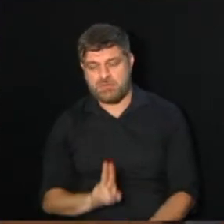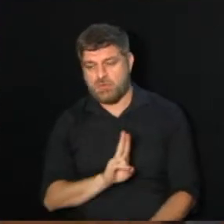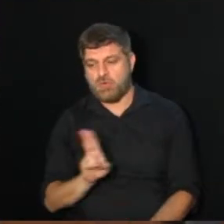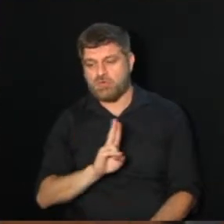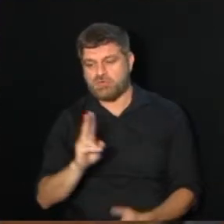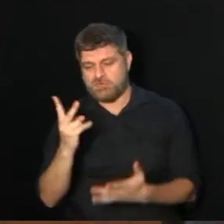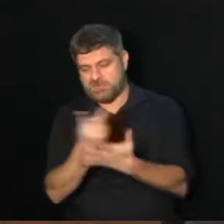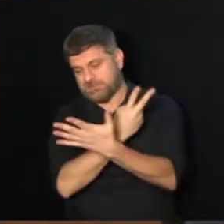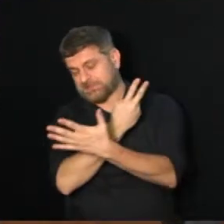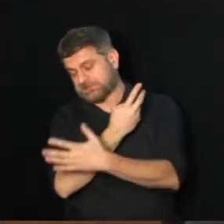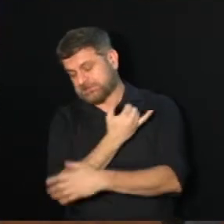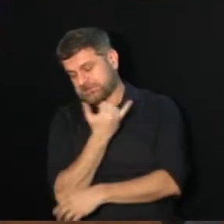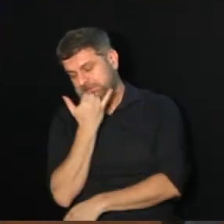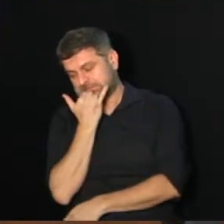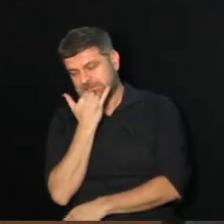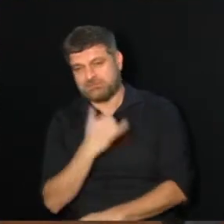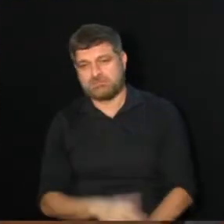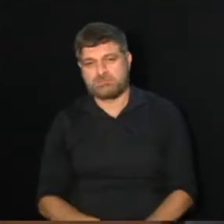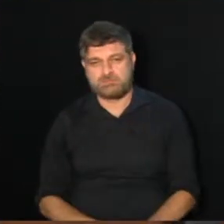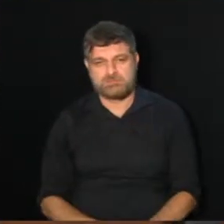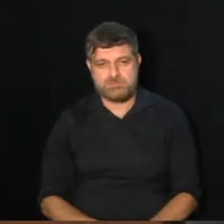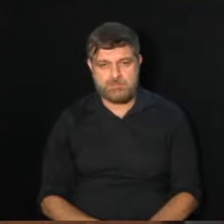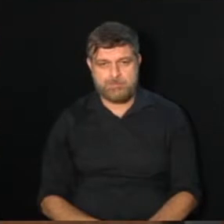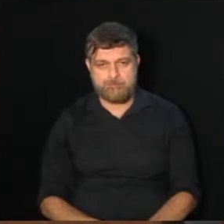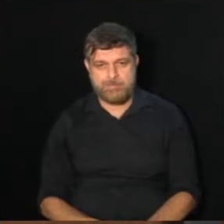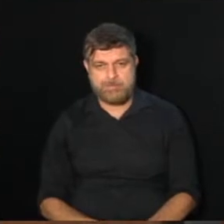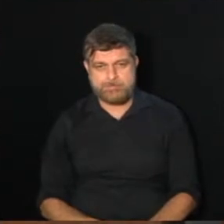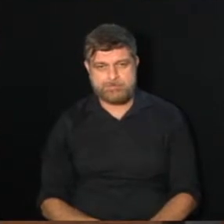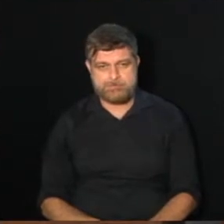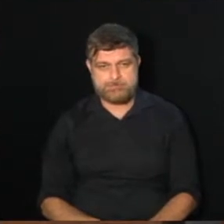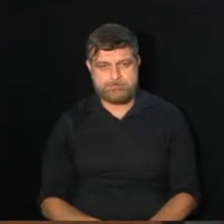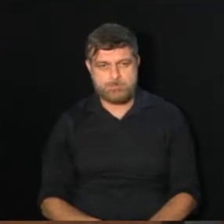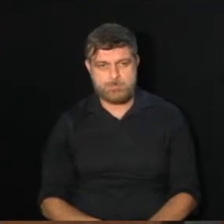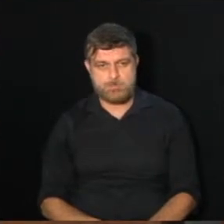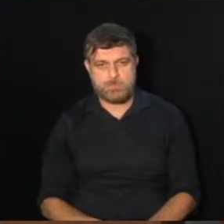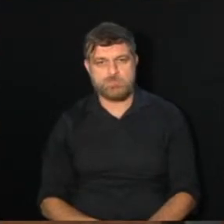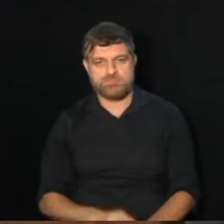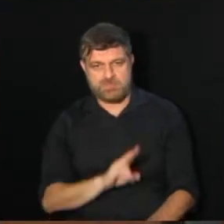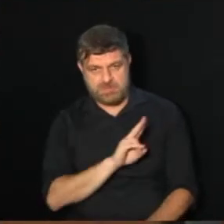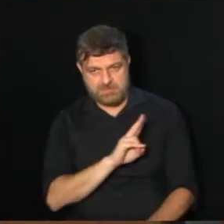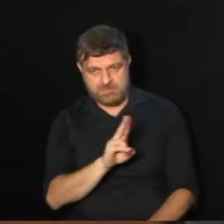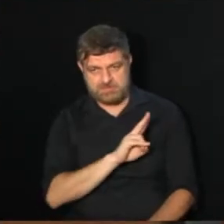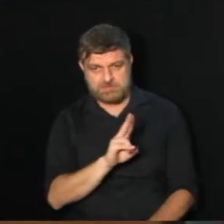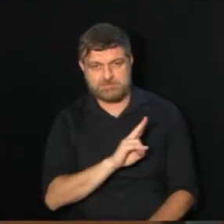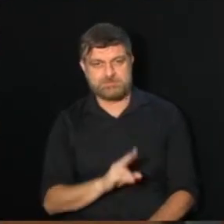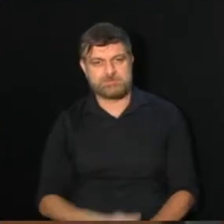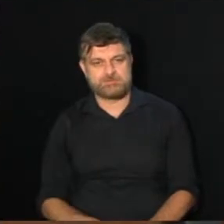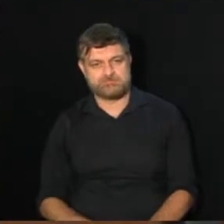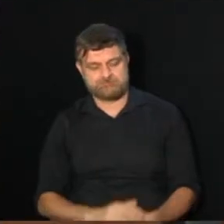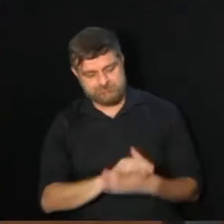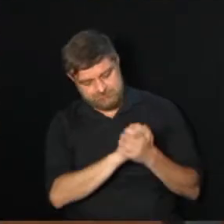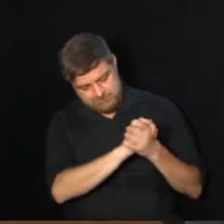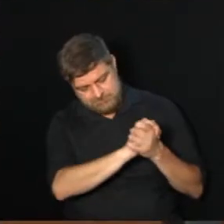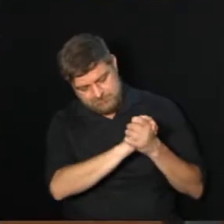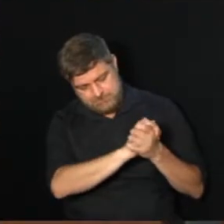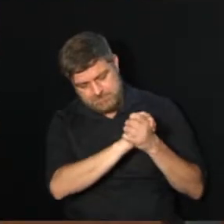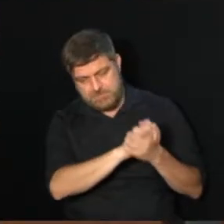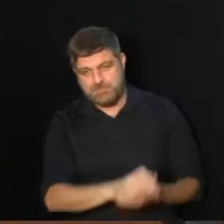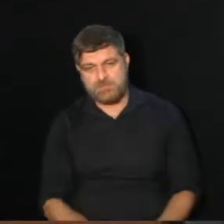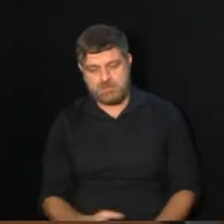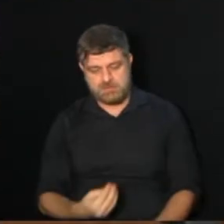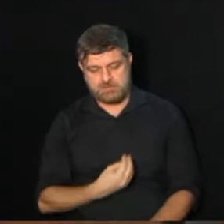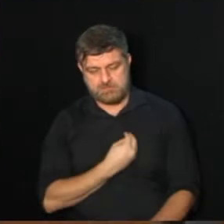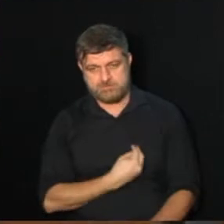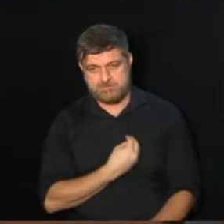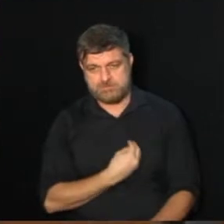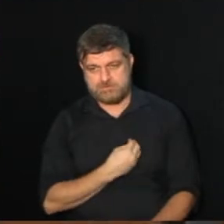erro nominal, mas foi uma falha apenas, muito embora esteja correto aqui seu nome aqui, mas fiquem meus cumprimentos, viu, doutor Fernando, pela participação.